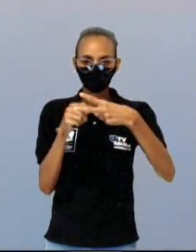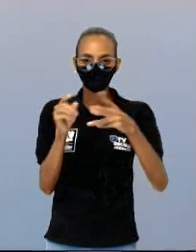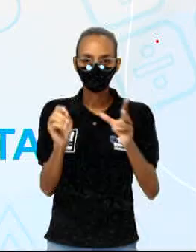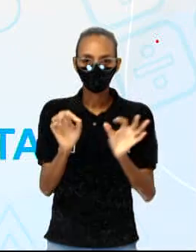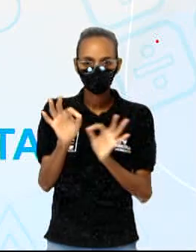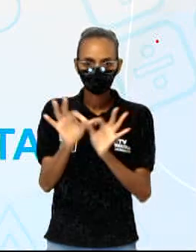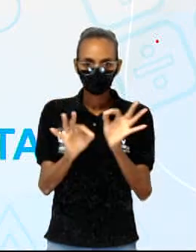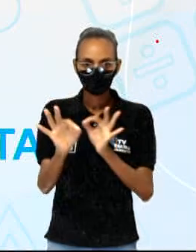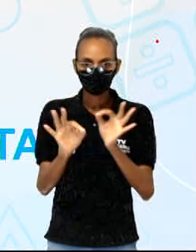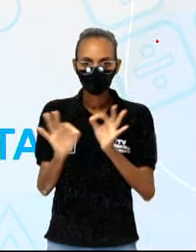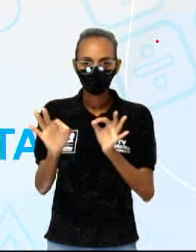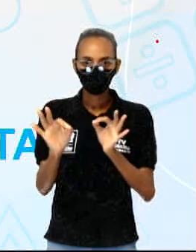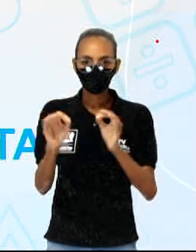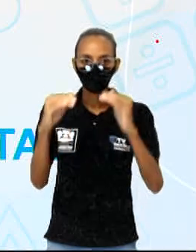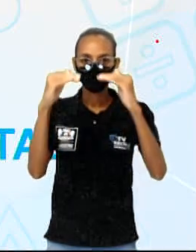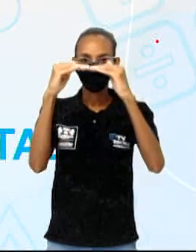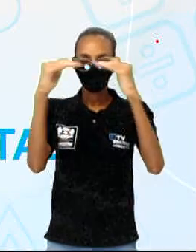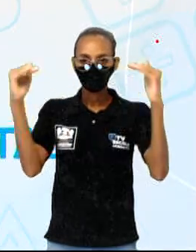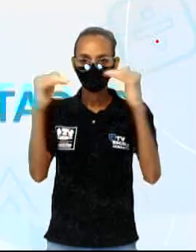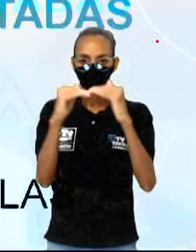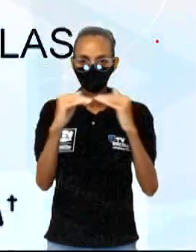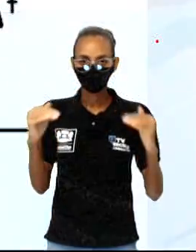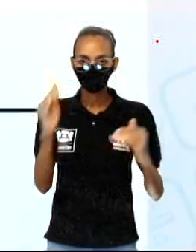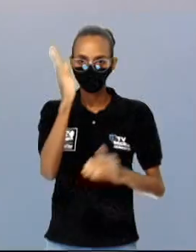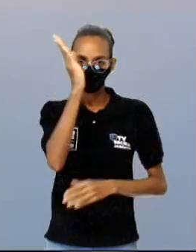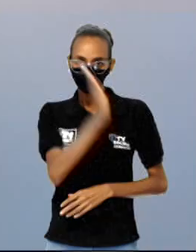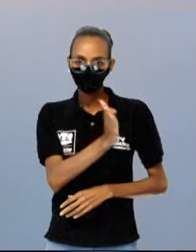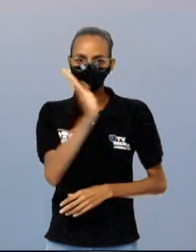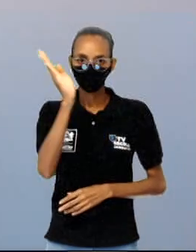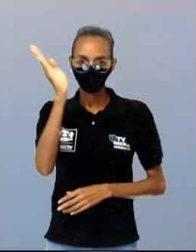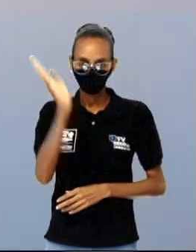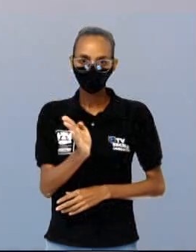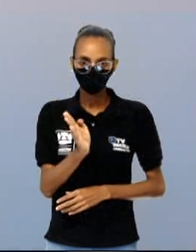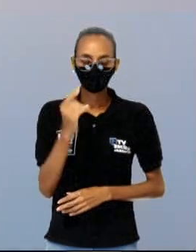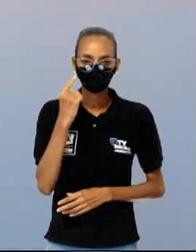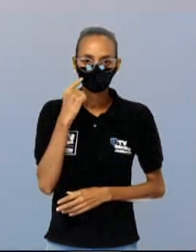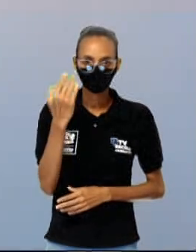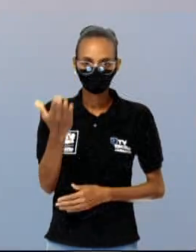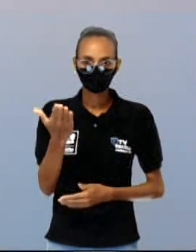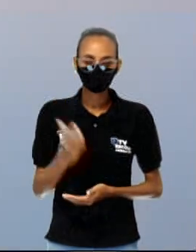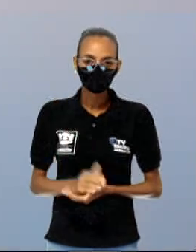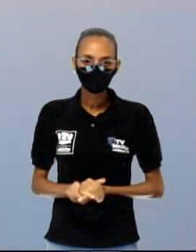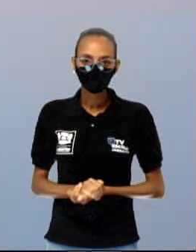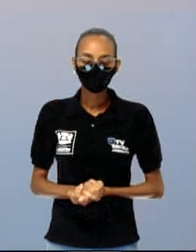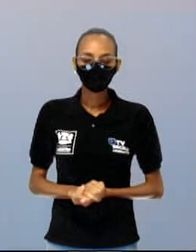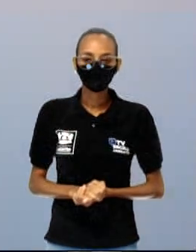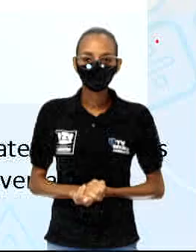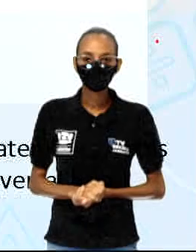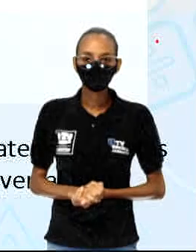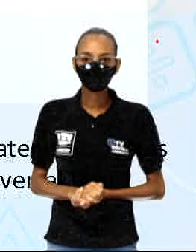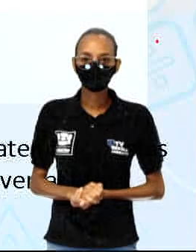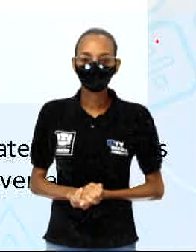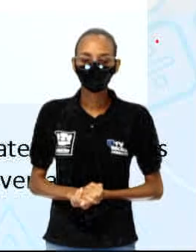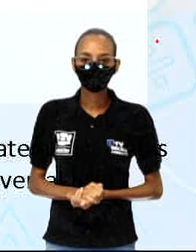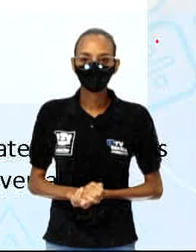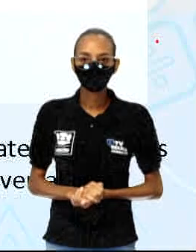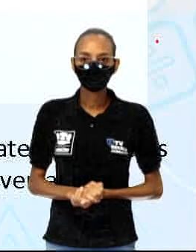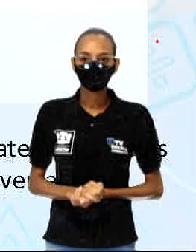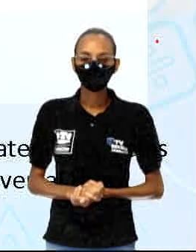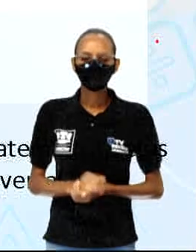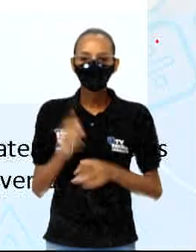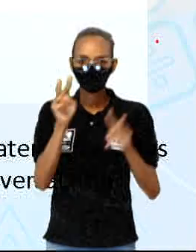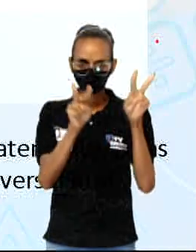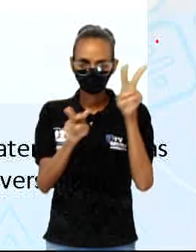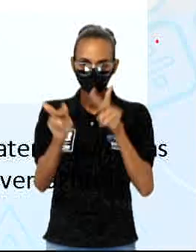paralelas cortados por transversais. Olha só, vem comigo aqui. O que é que a gente